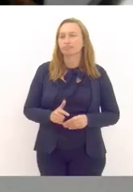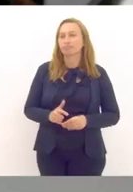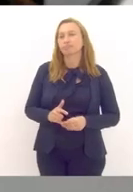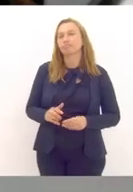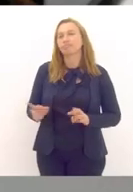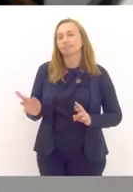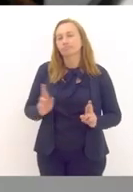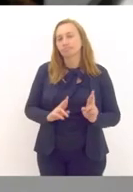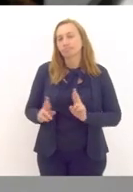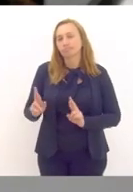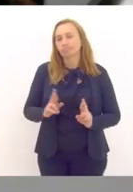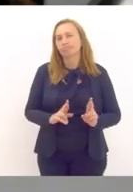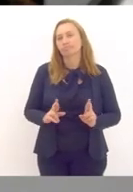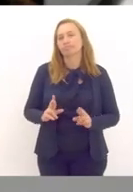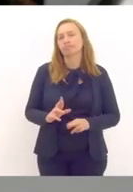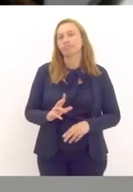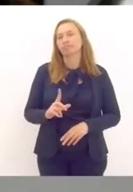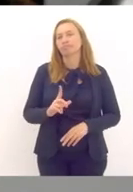fiscais.